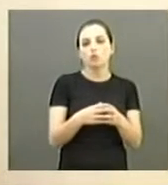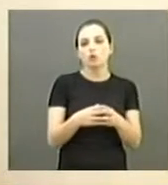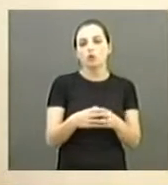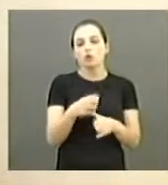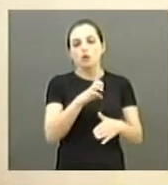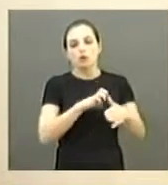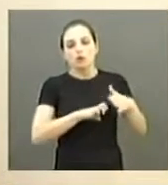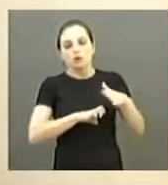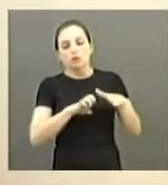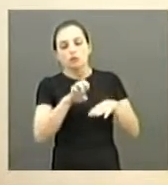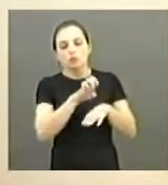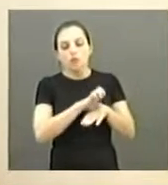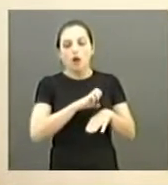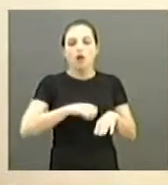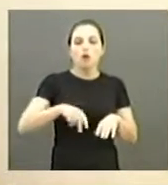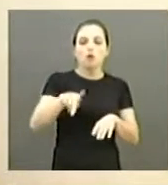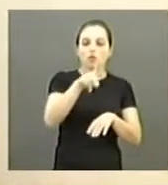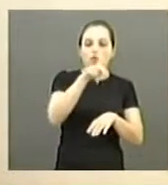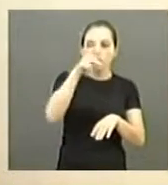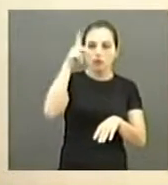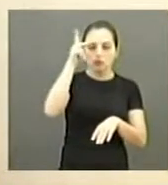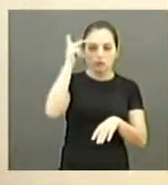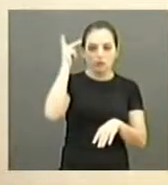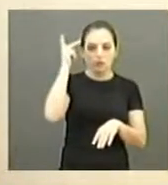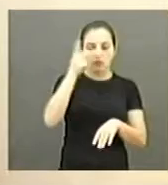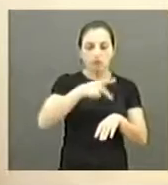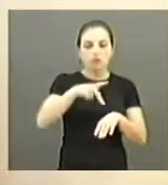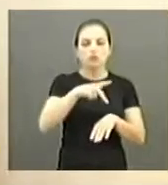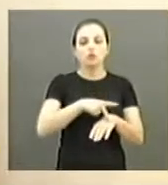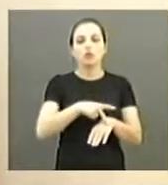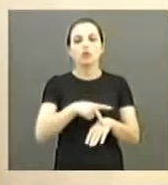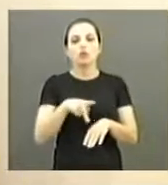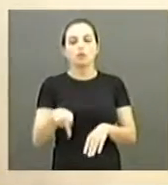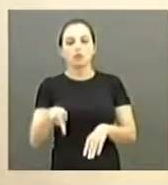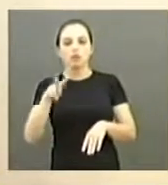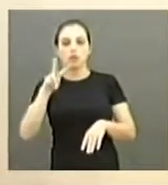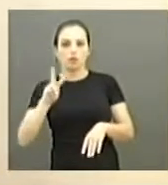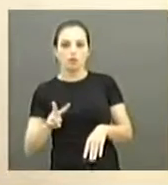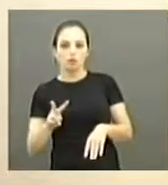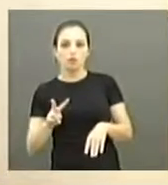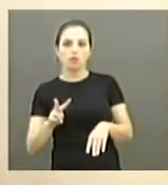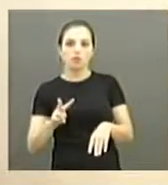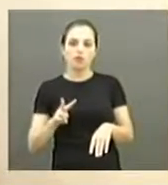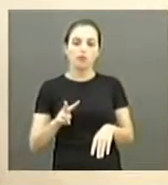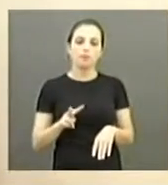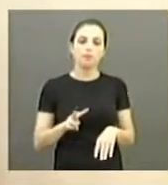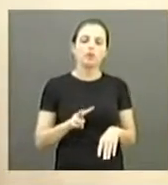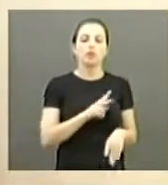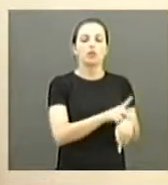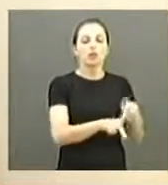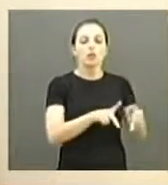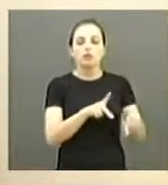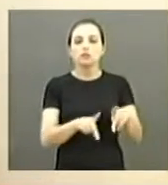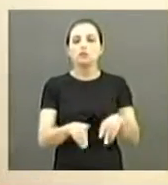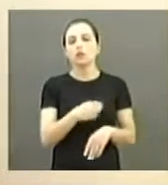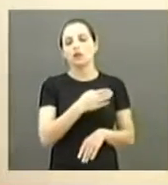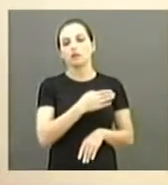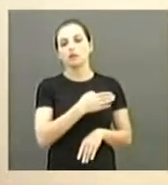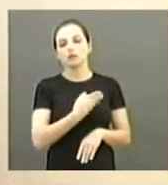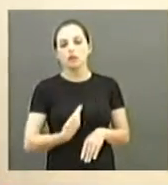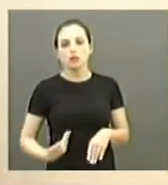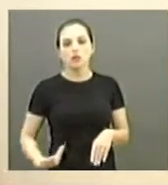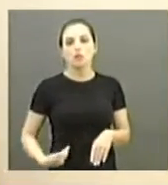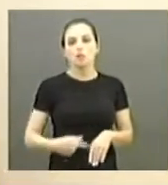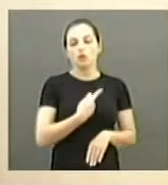Partido Verde, que definiu, por suas candidaturas à presidência da República, do Eduardo Jorge, e ao governo